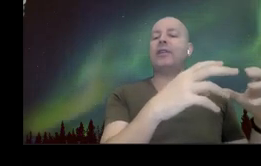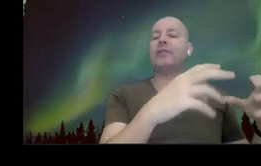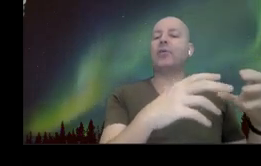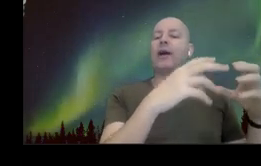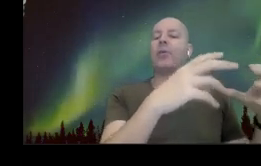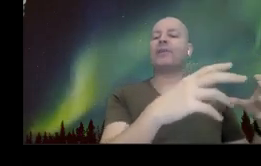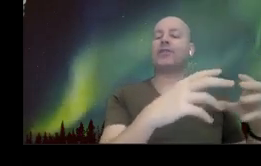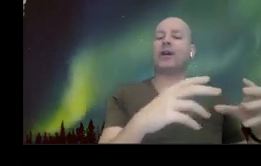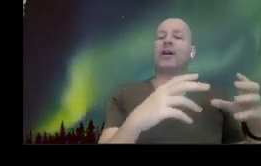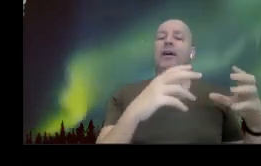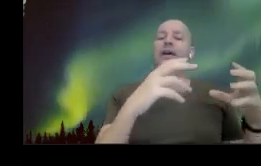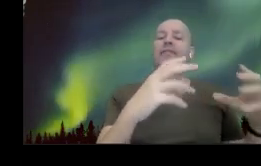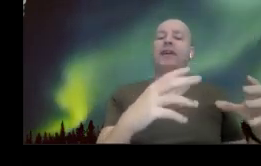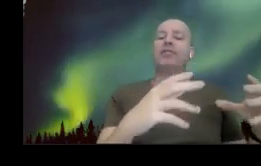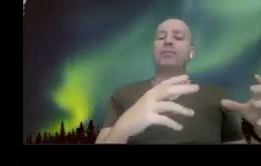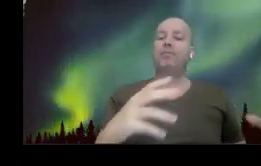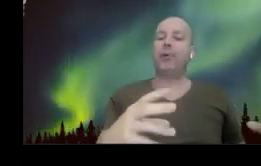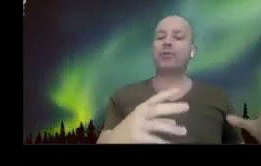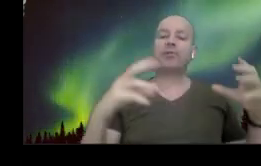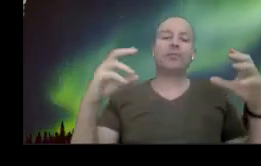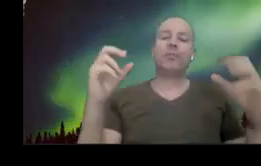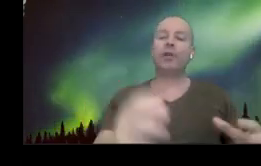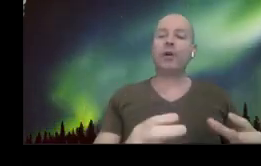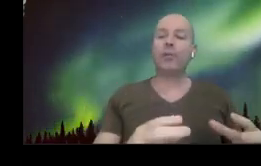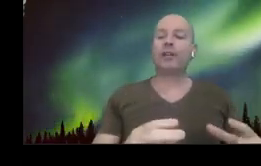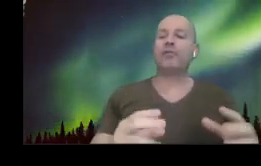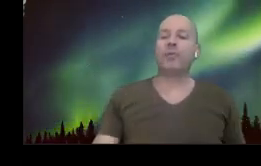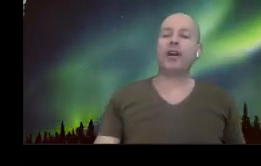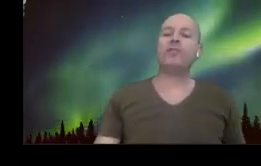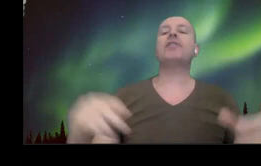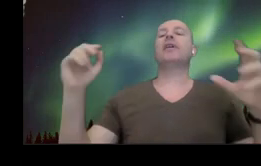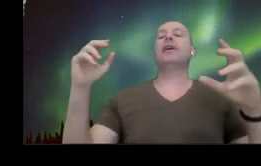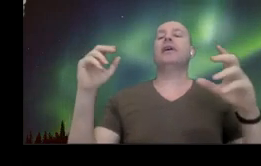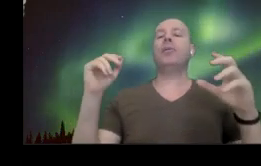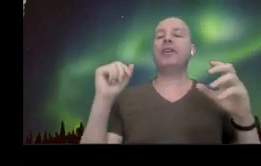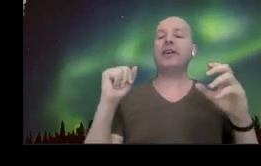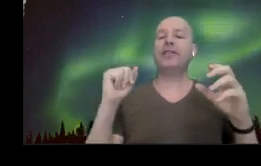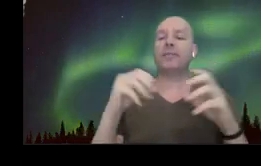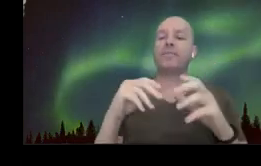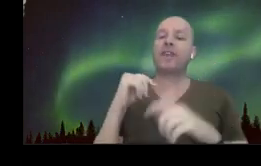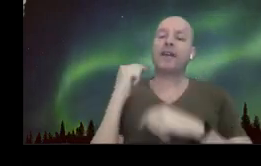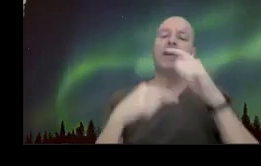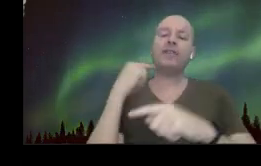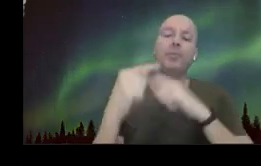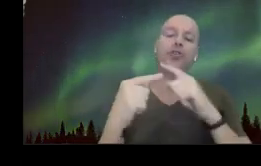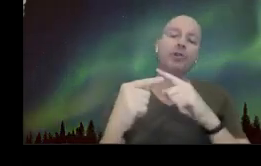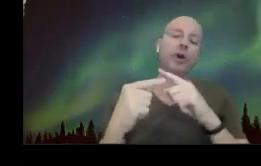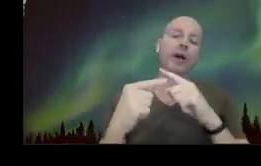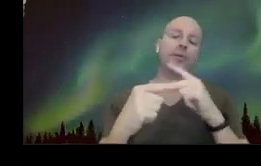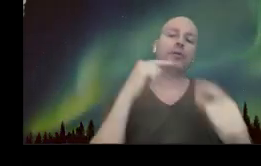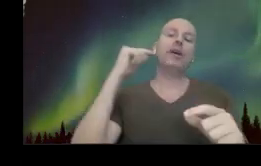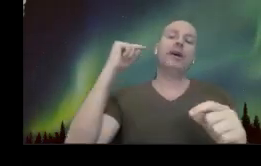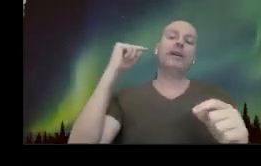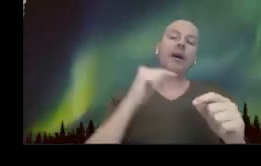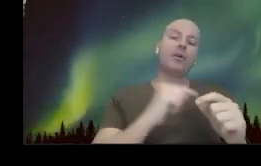aquela vegetação aquática sente, putz, muita comida, vamos crescer. E começa a crescer. E ela responde